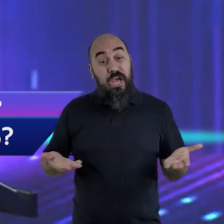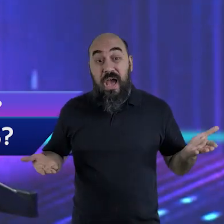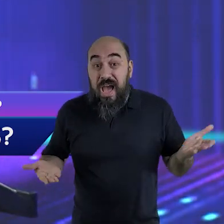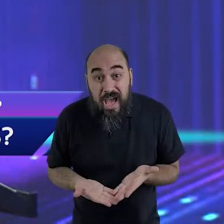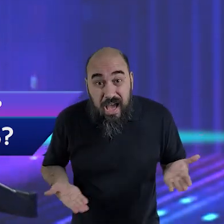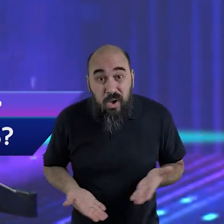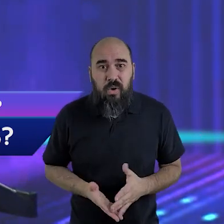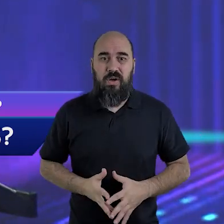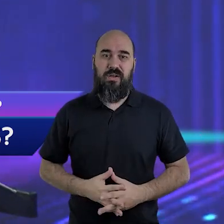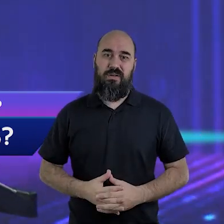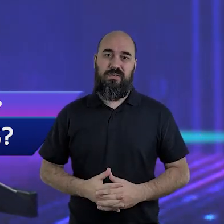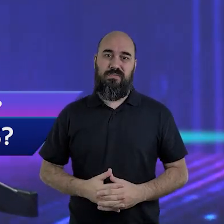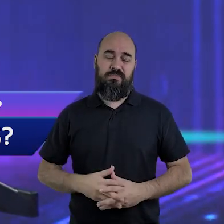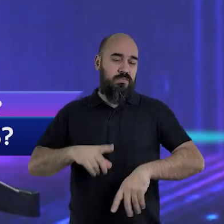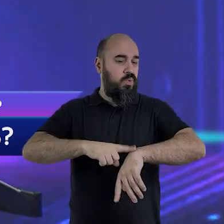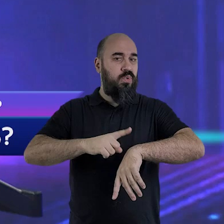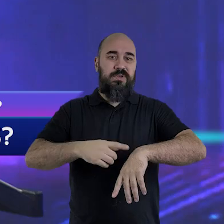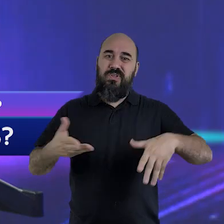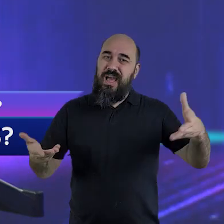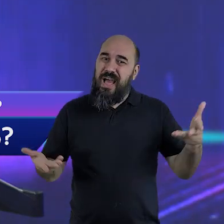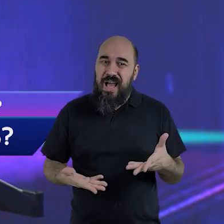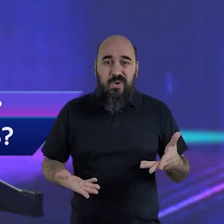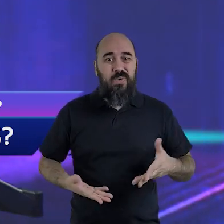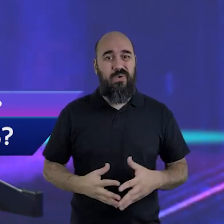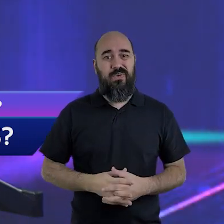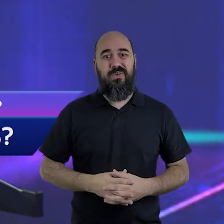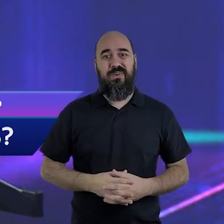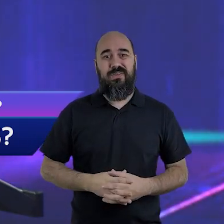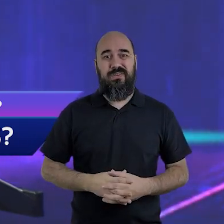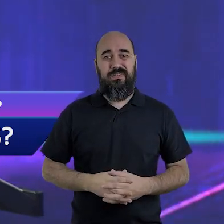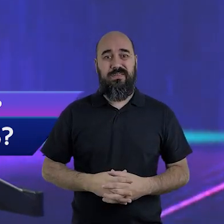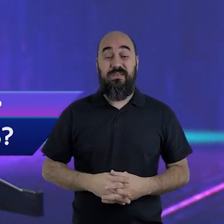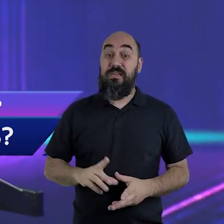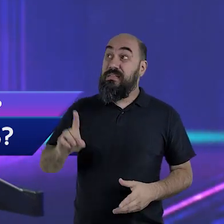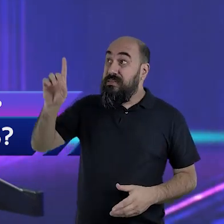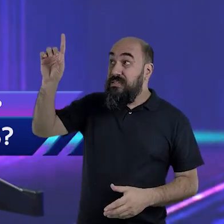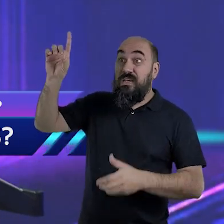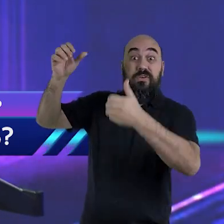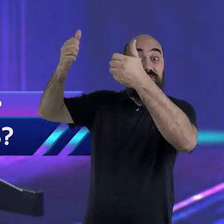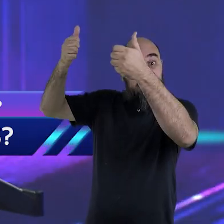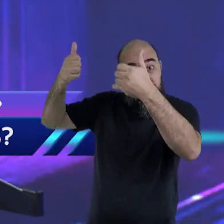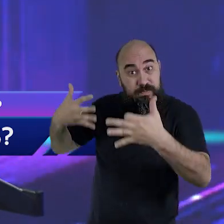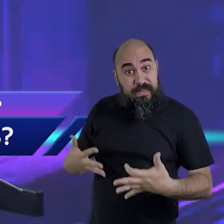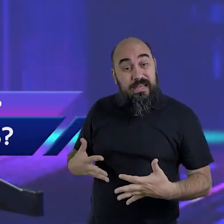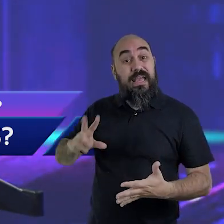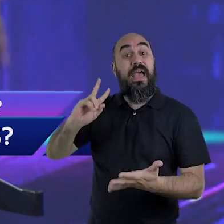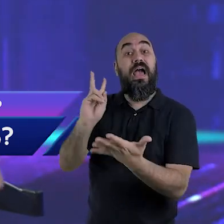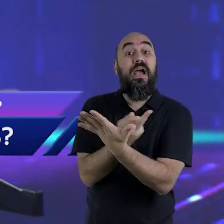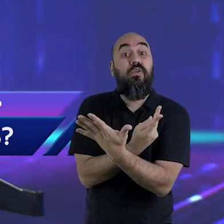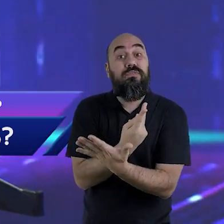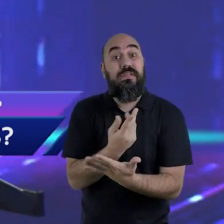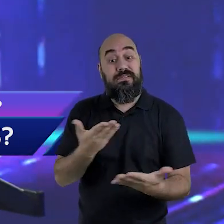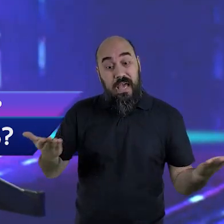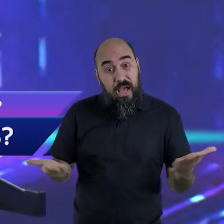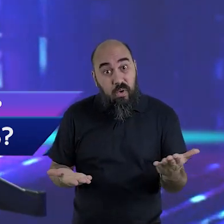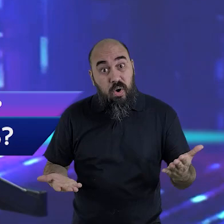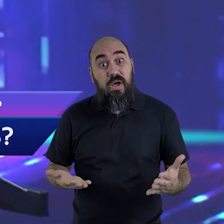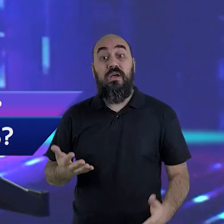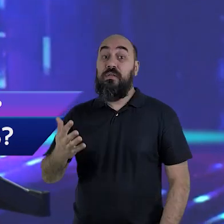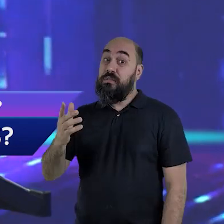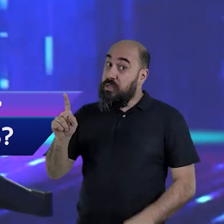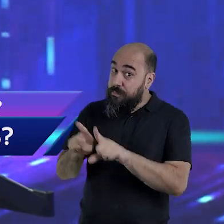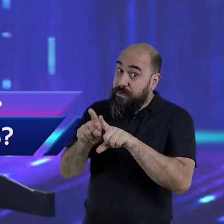Cristo neste momento. Ele fala daquilo que vai acontecer na história. E porque aconteceu no passado, como ele